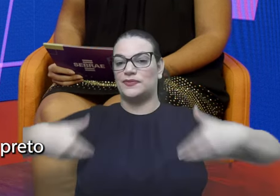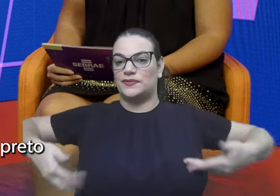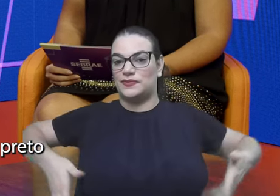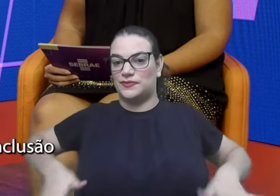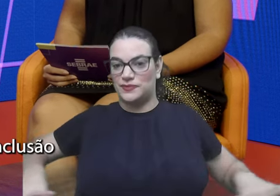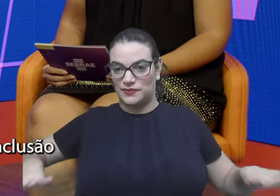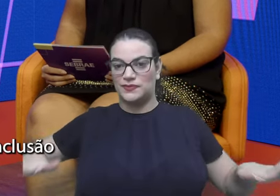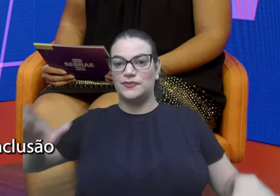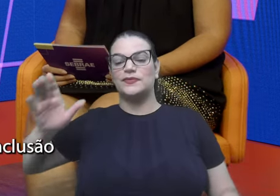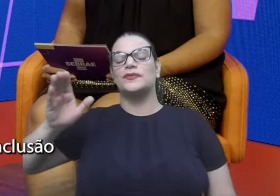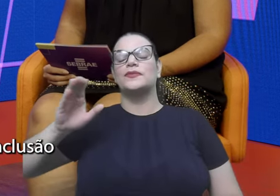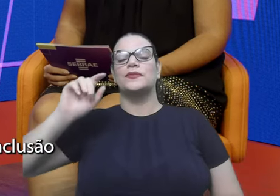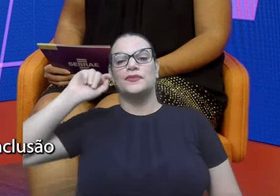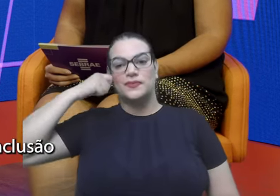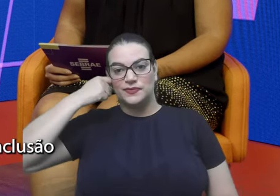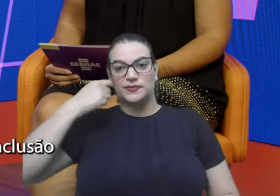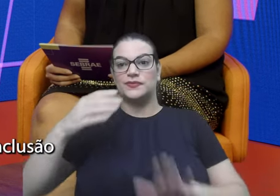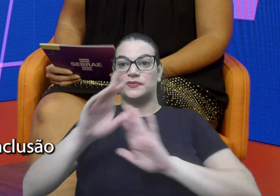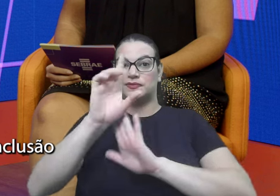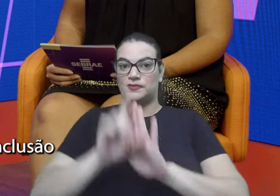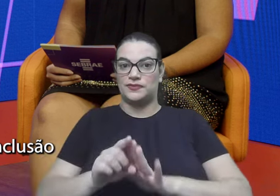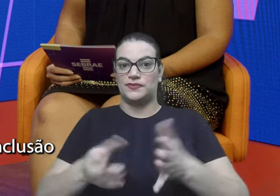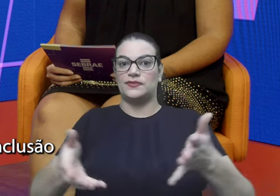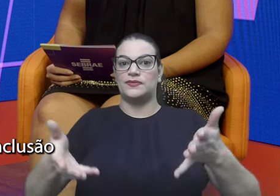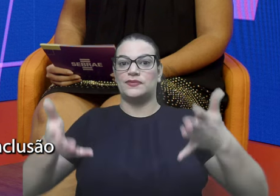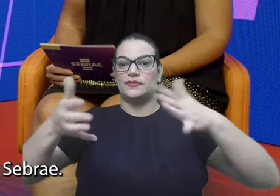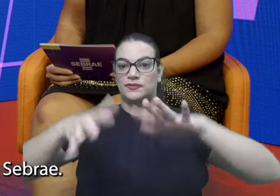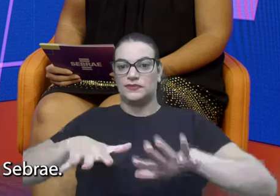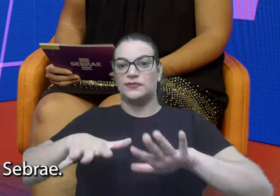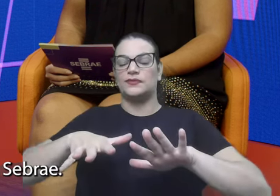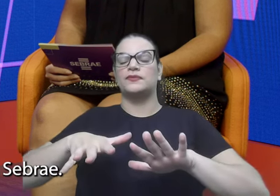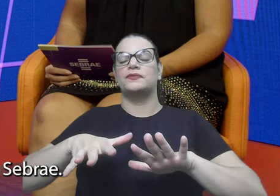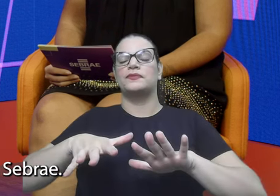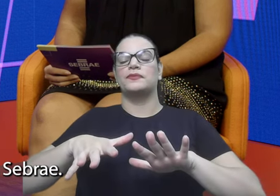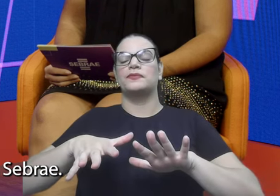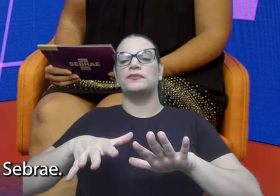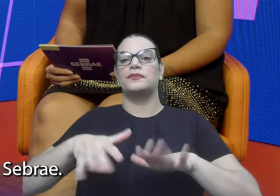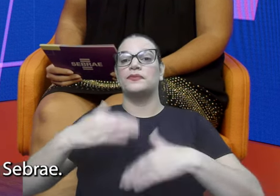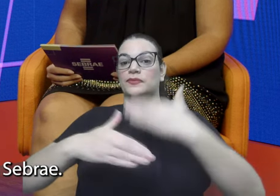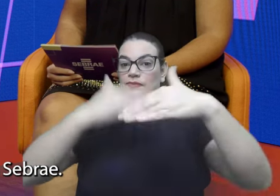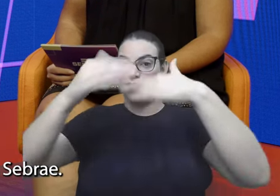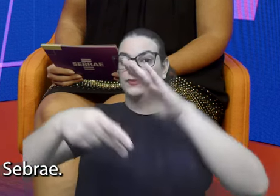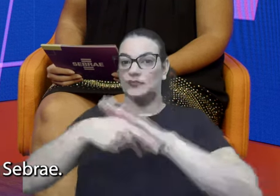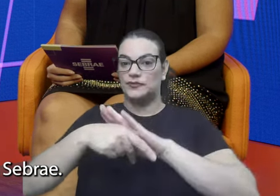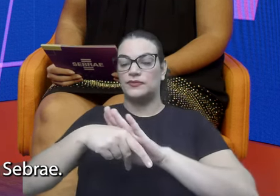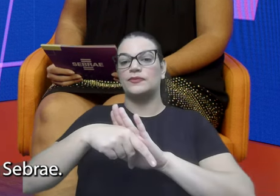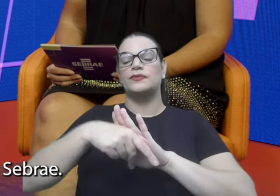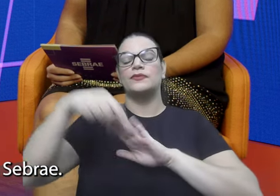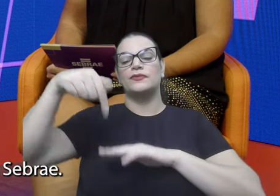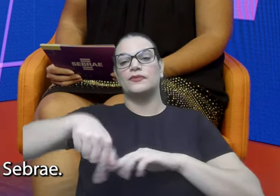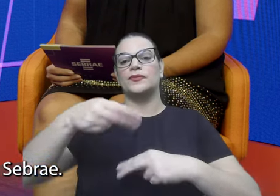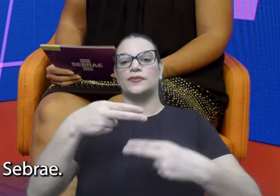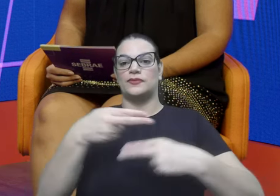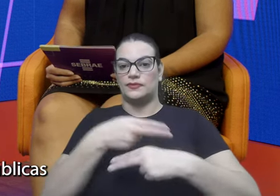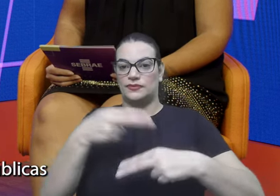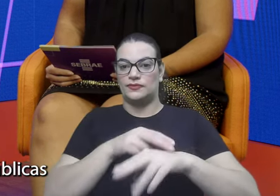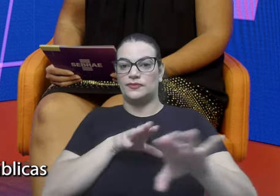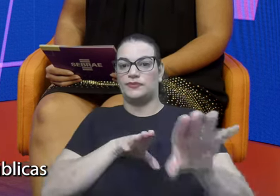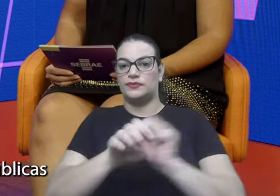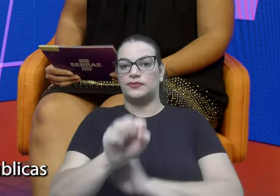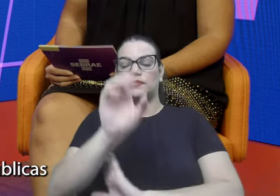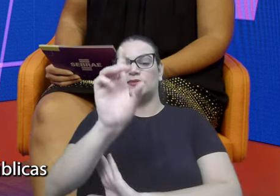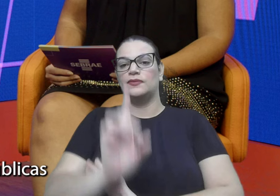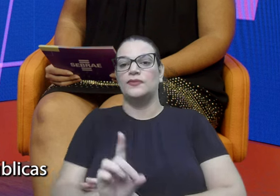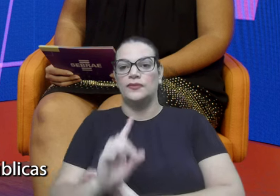atualmente Estou como coordenadora de inclusão produtiva da unidade de políticas públicas e relações institucionais aqui do sebrai Sou